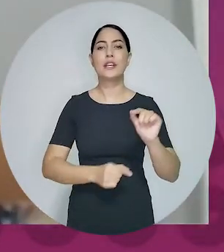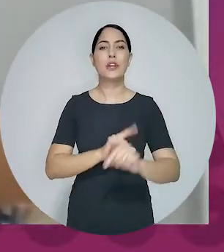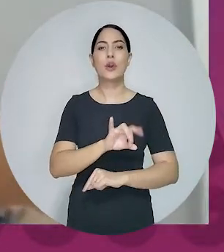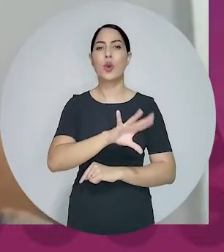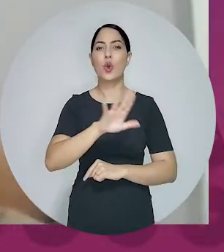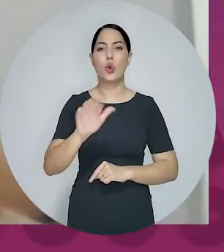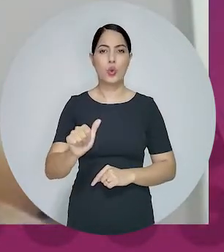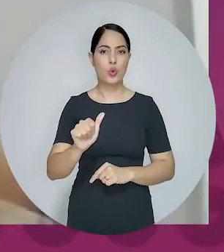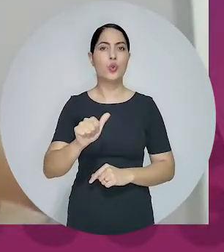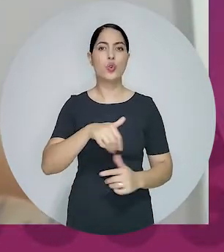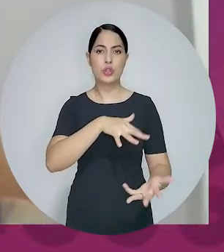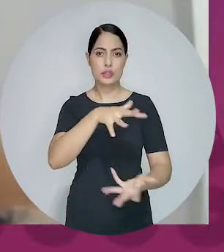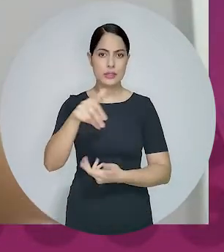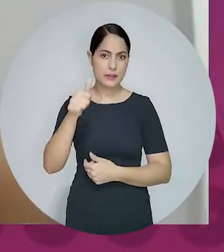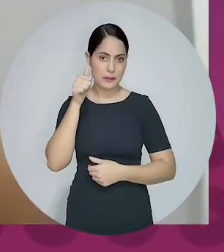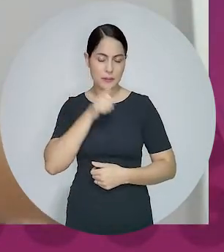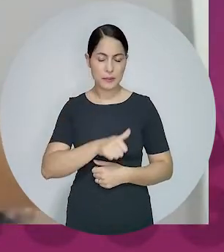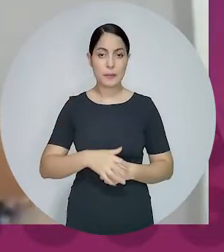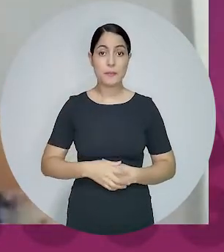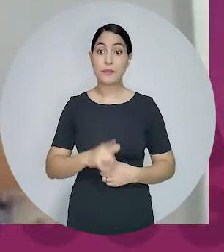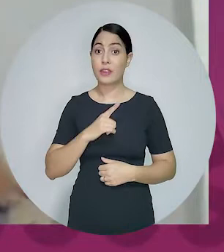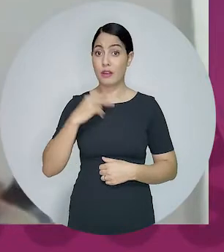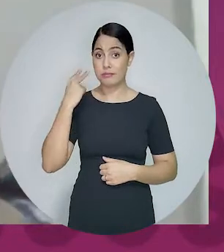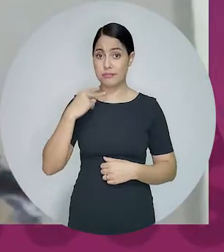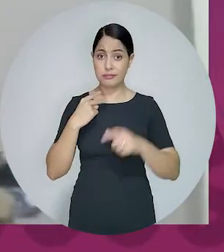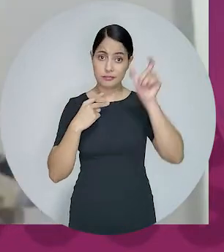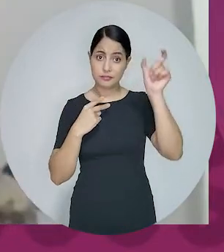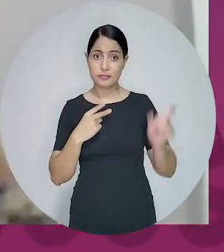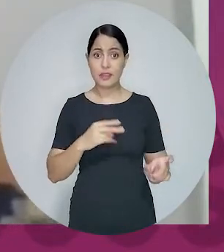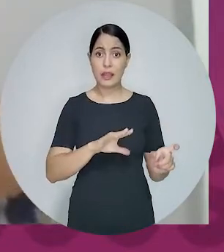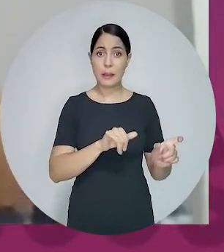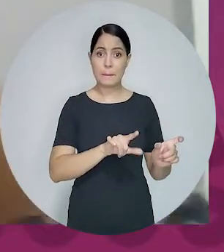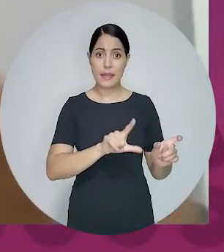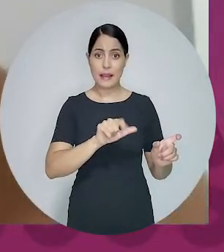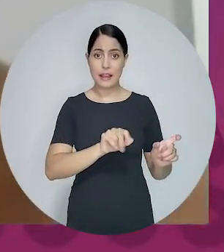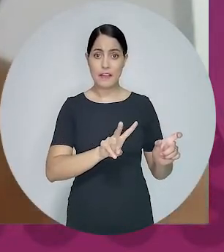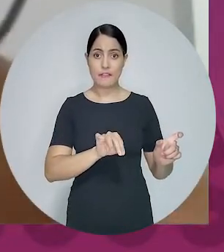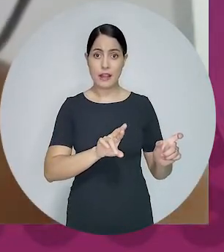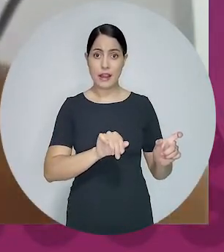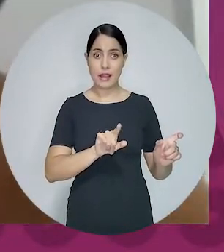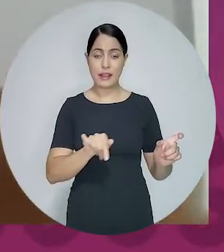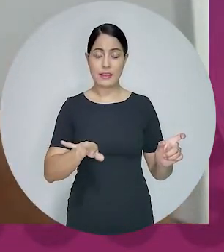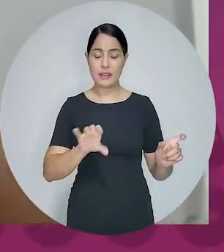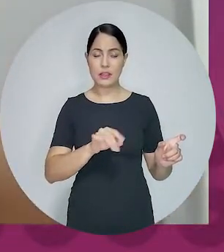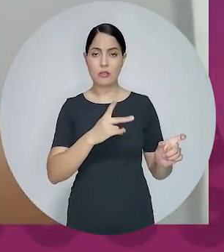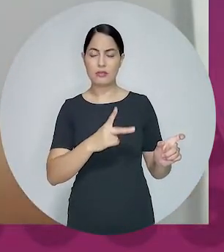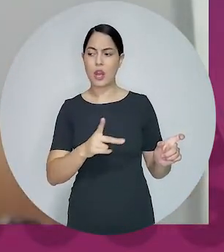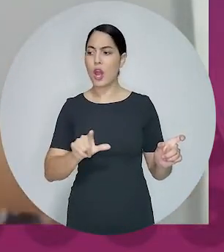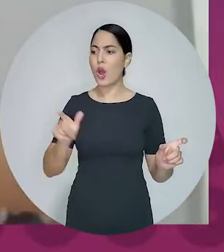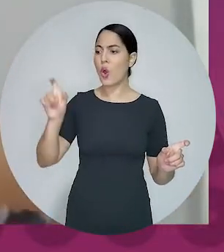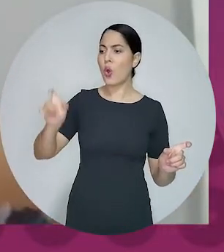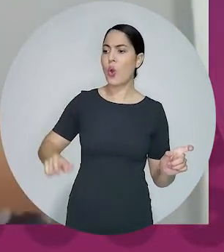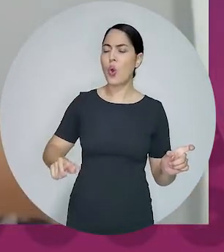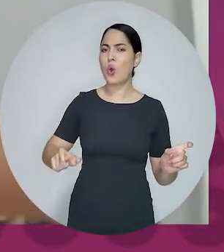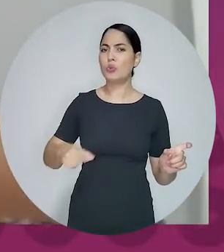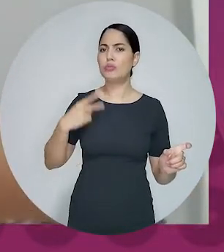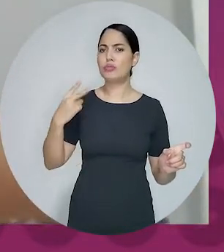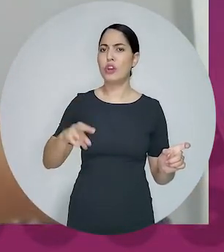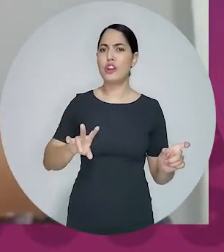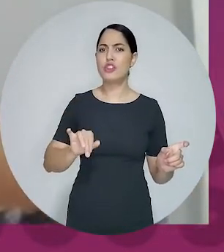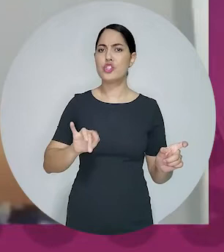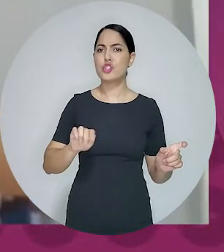de Vitória, em celebração ao Dia Internacional da Mulher, a vereadora Camila Valadão foi agredida verbalmente